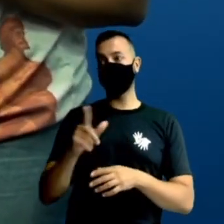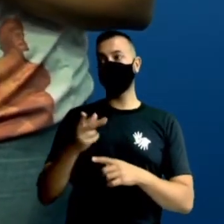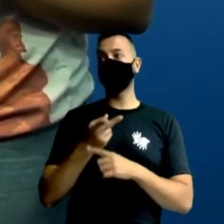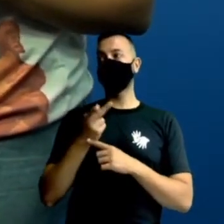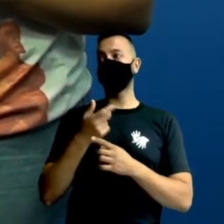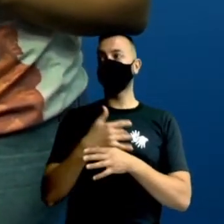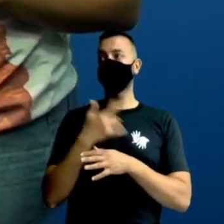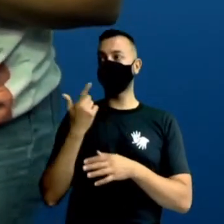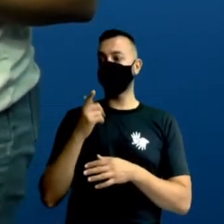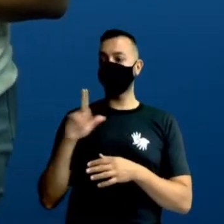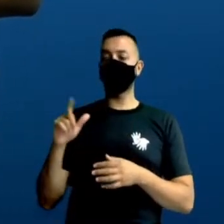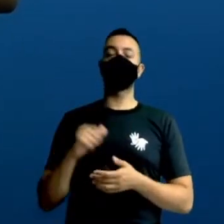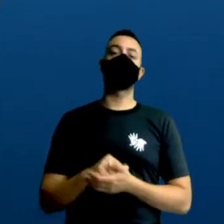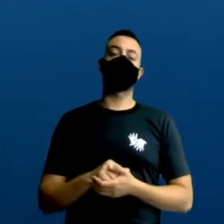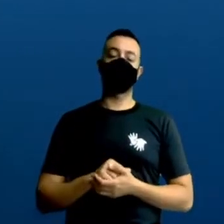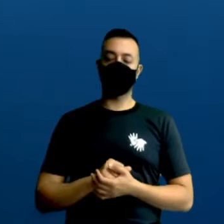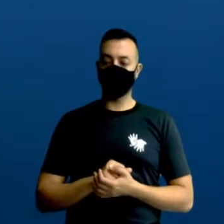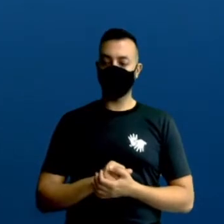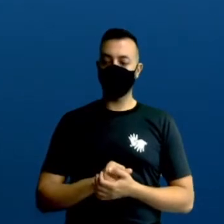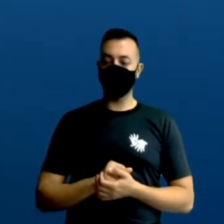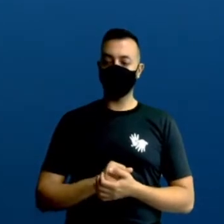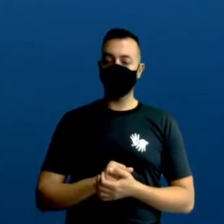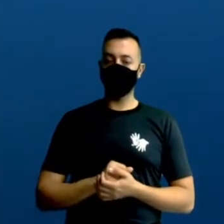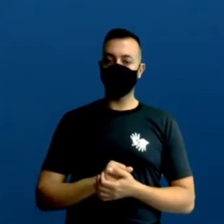cidade para morar, tá certo?